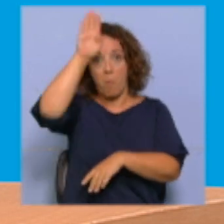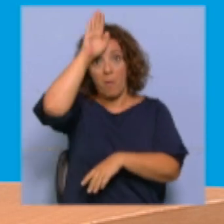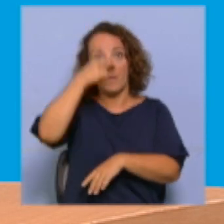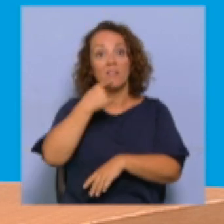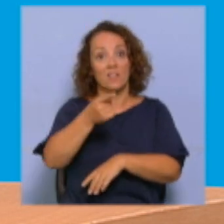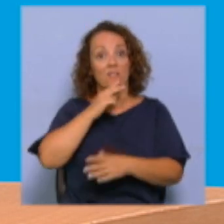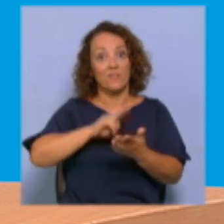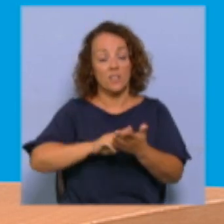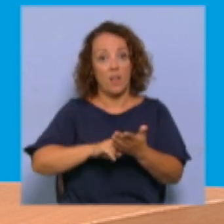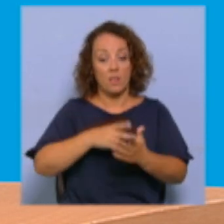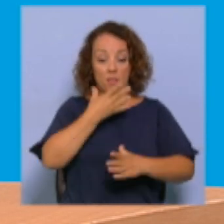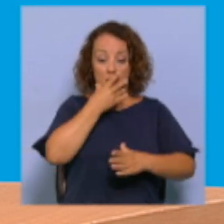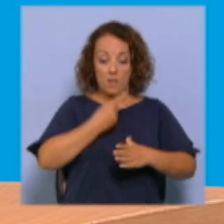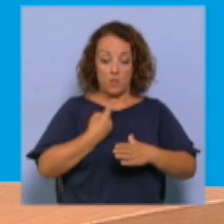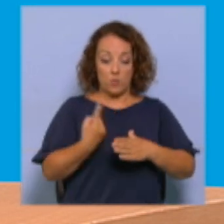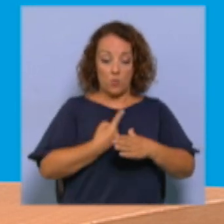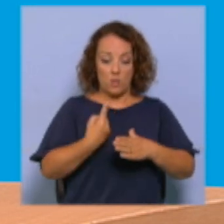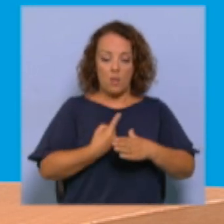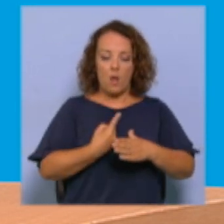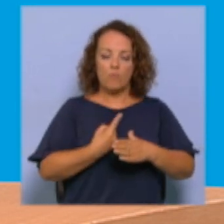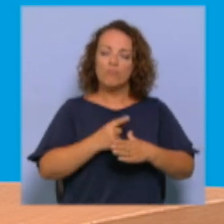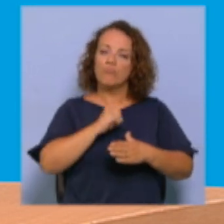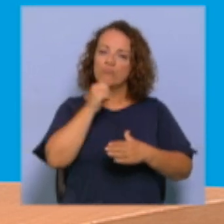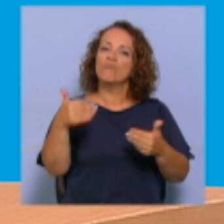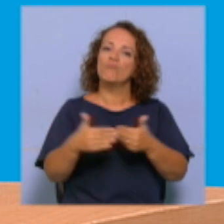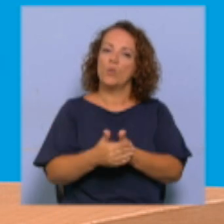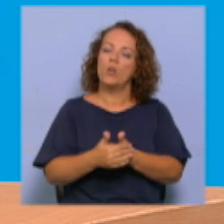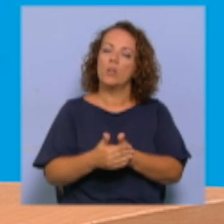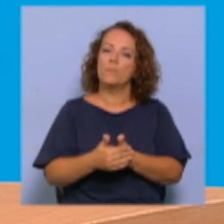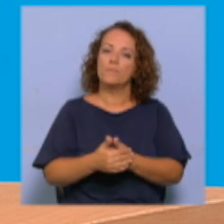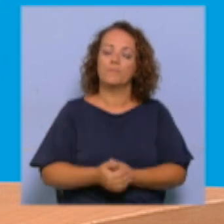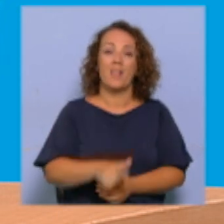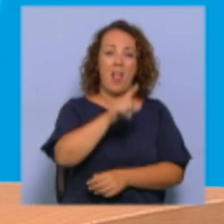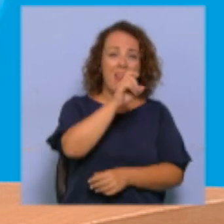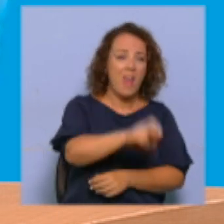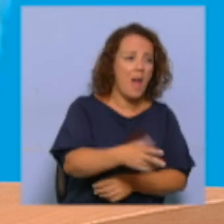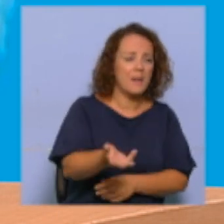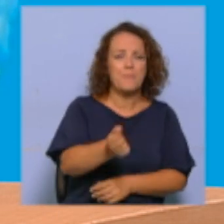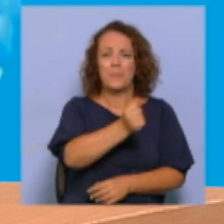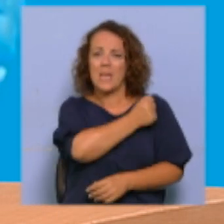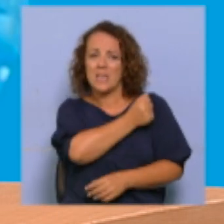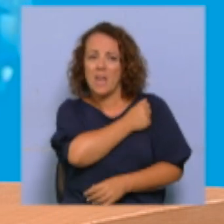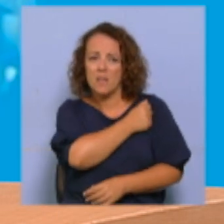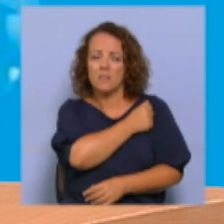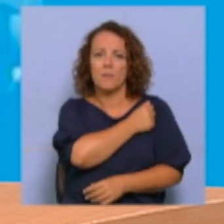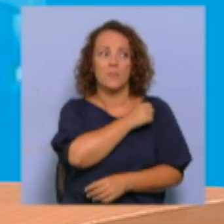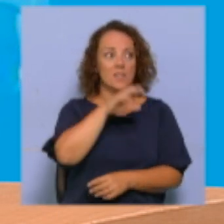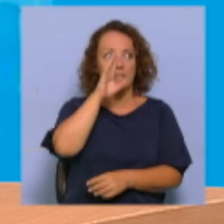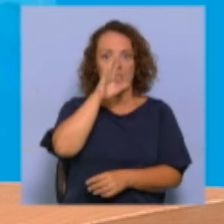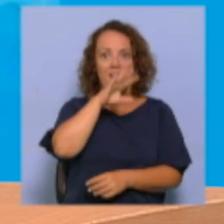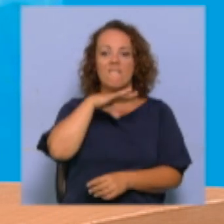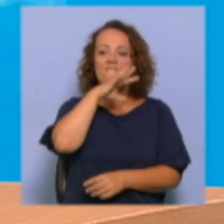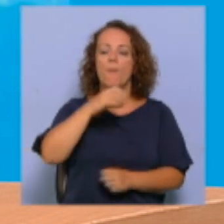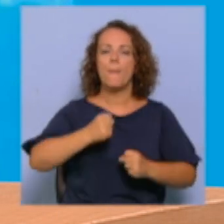a solidão mata. E nos lares, nas casas, ou seja, quem não tem uma rede de família mais